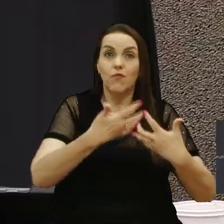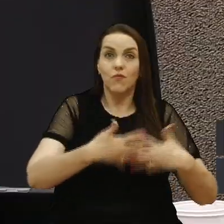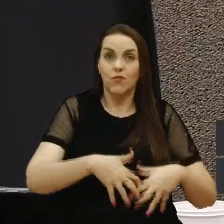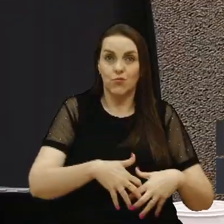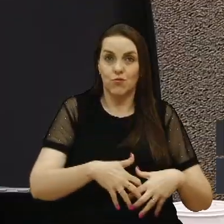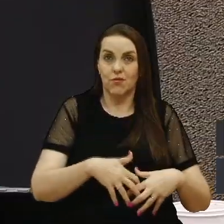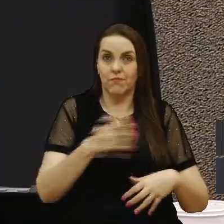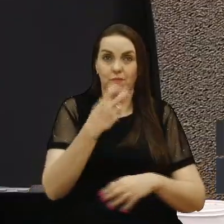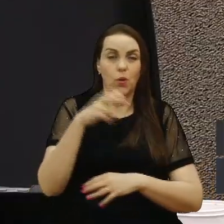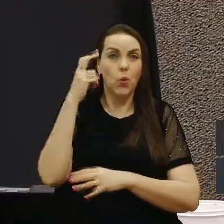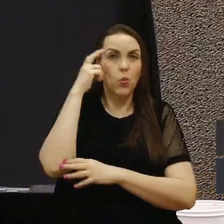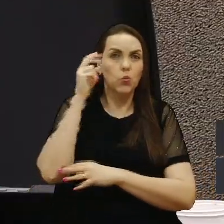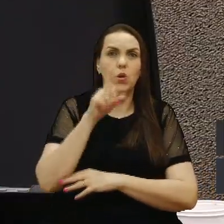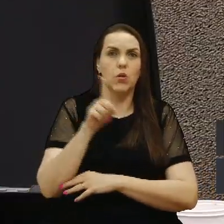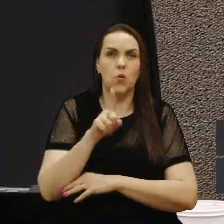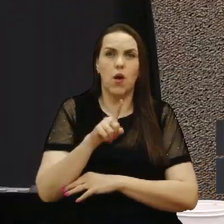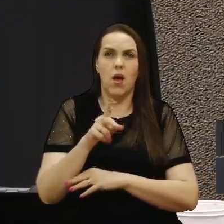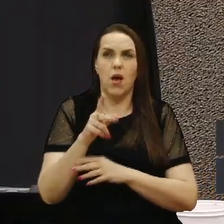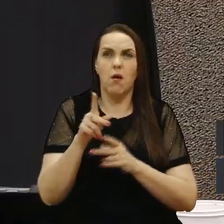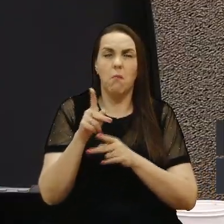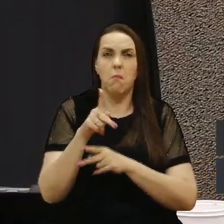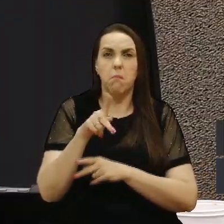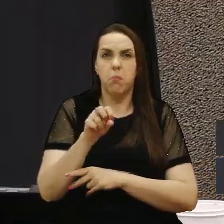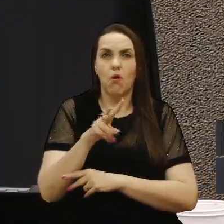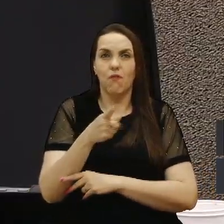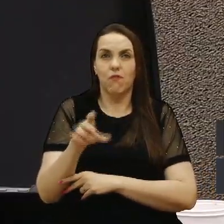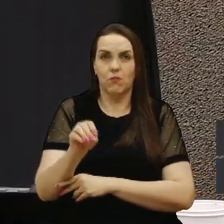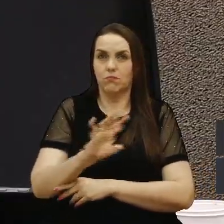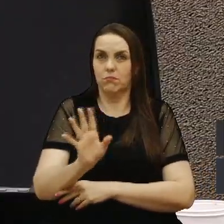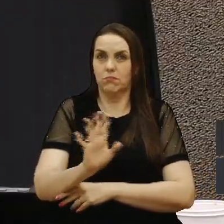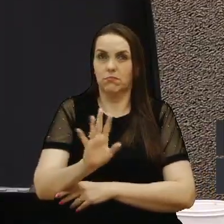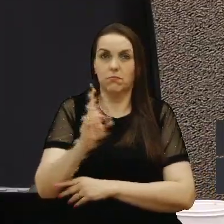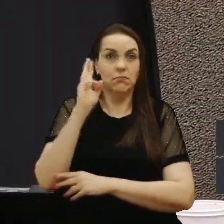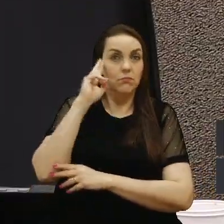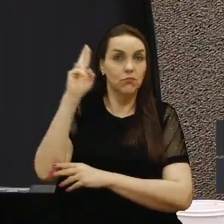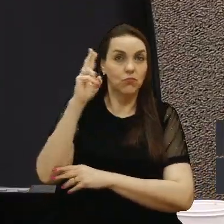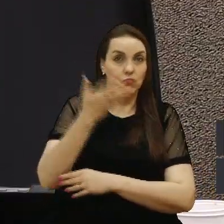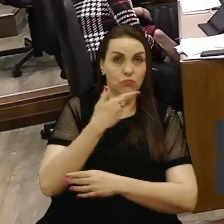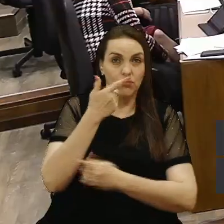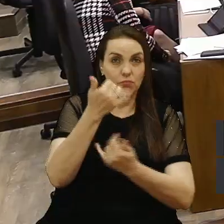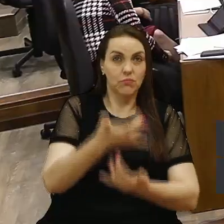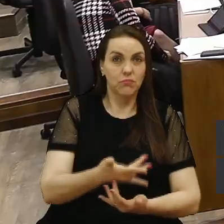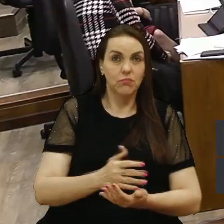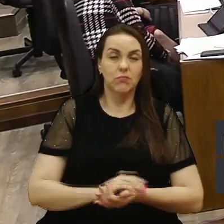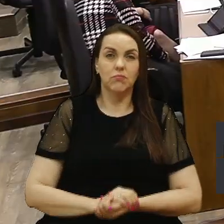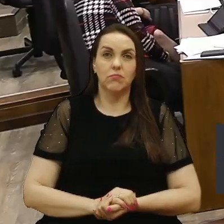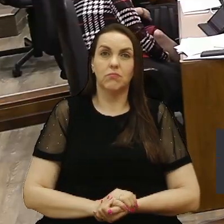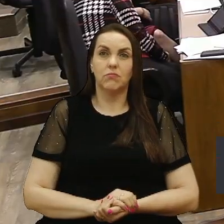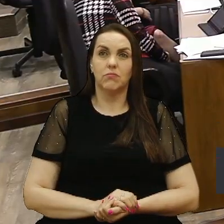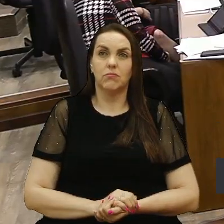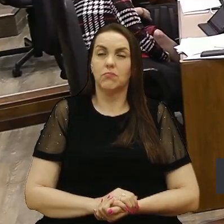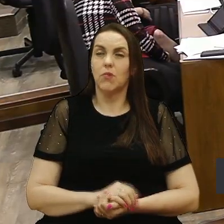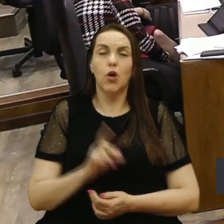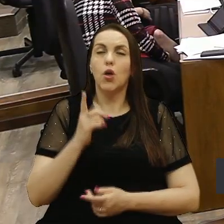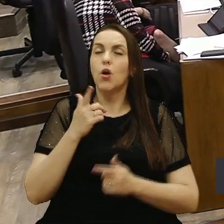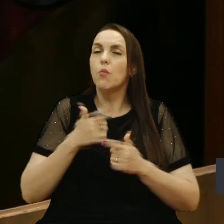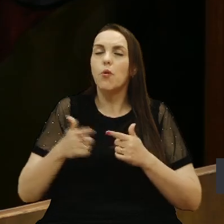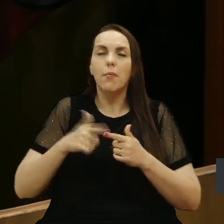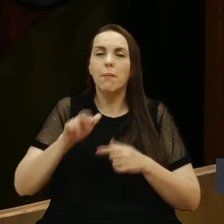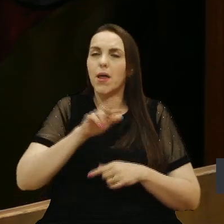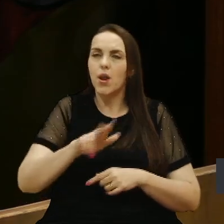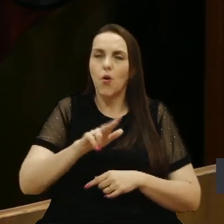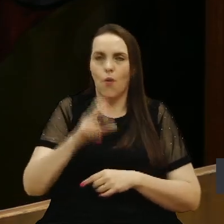digo a cultura, eu não estou falando do povão, eu estou falando do empresariado. Obrigado, vereador. Obrigado. Vereador Santo Fantinel, o nosso problema não é cultural. O